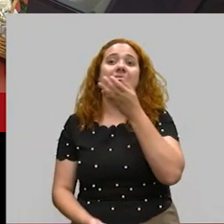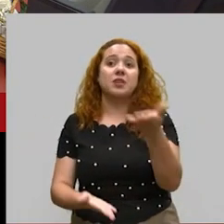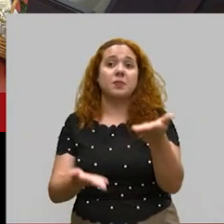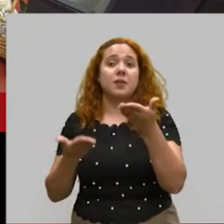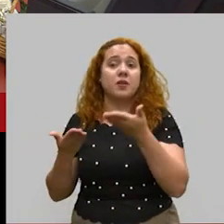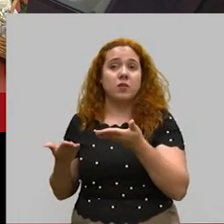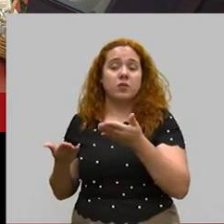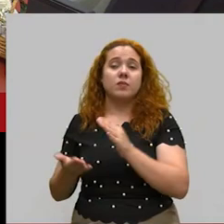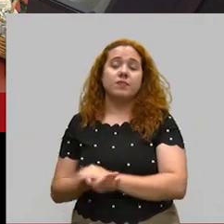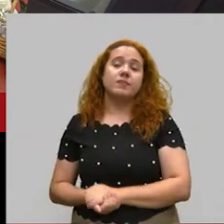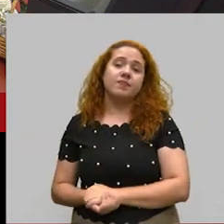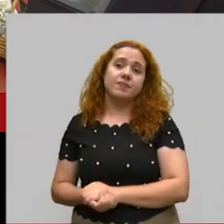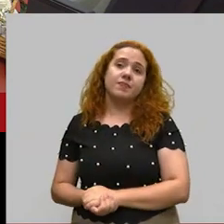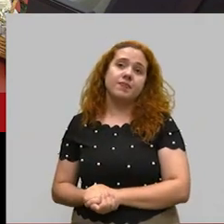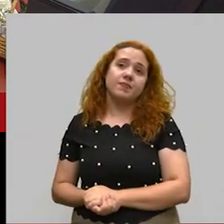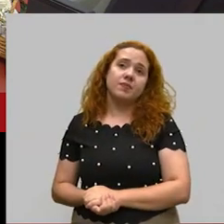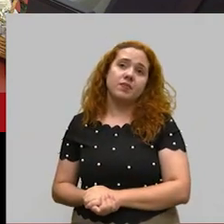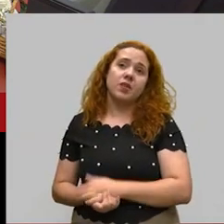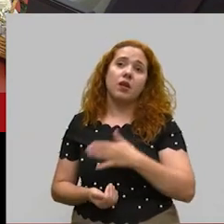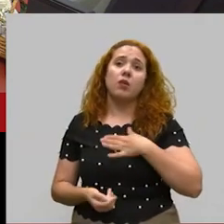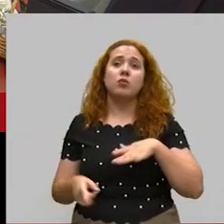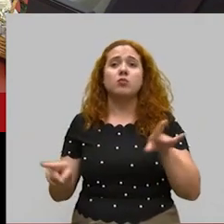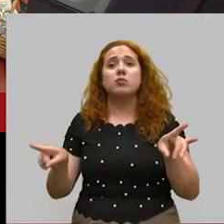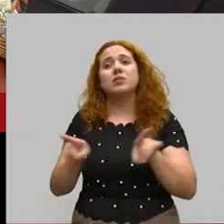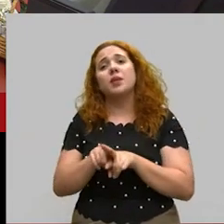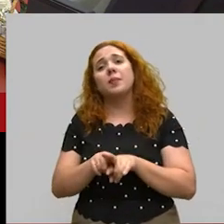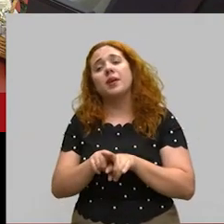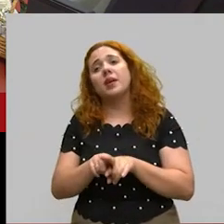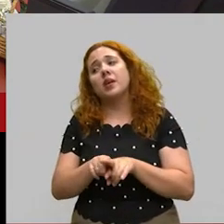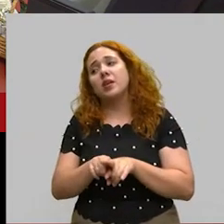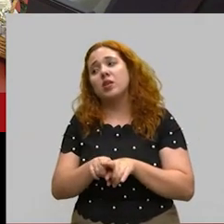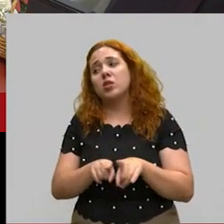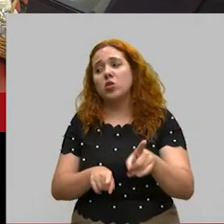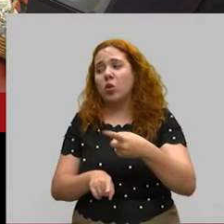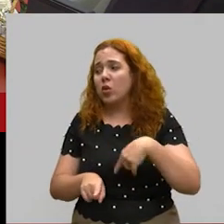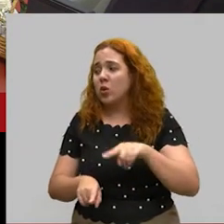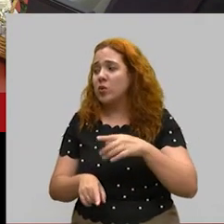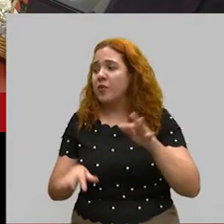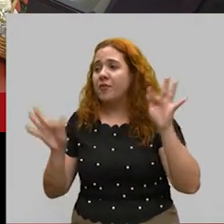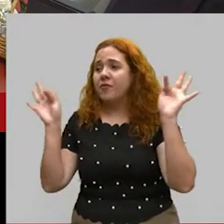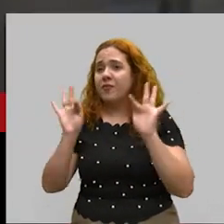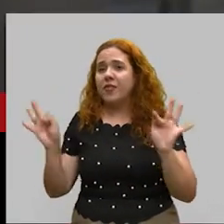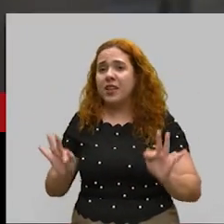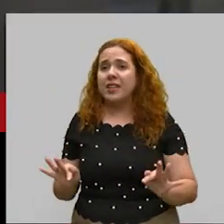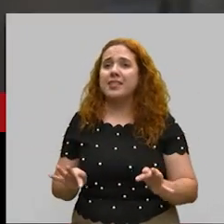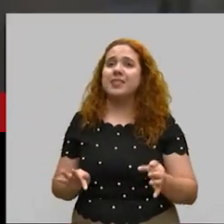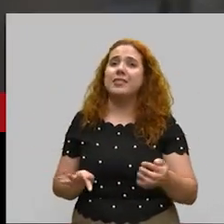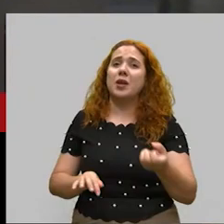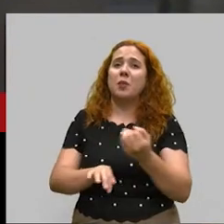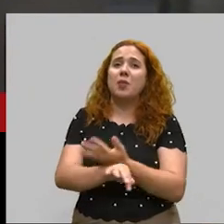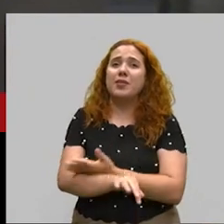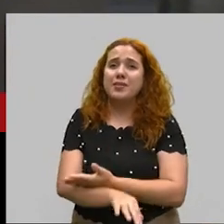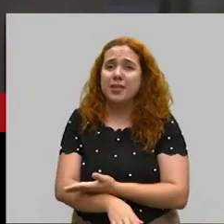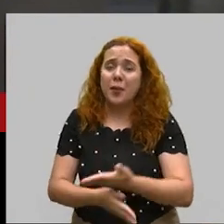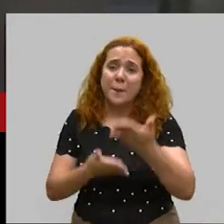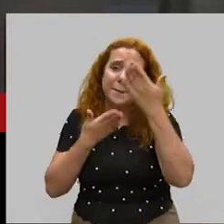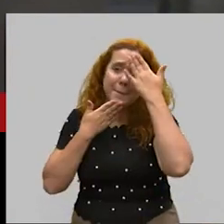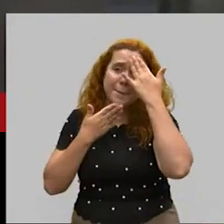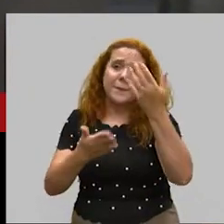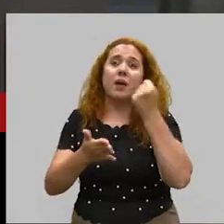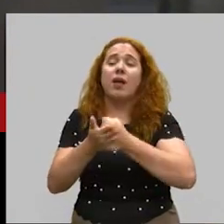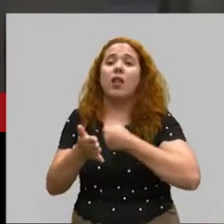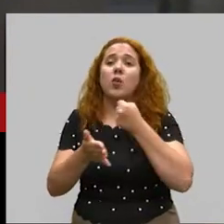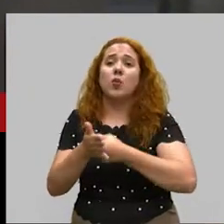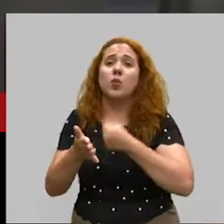também vou vou só registrar que estamos todos muito gratos todos muito emocionados e Apaixonados Pela Luta Pela